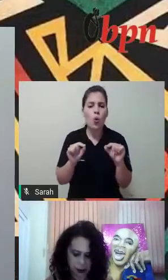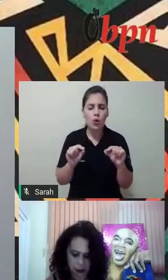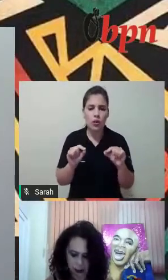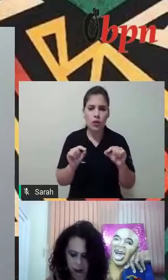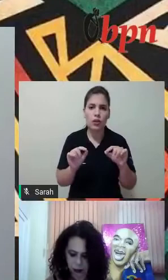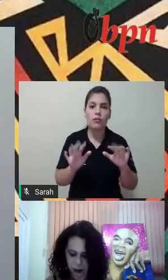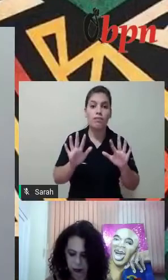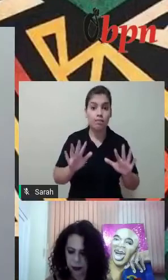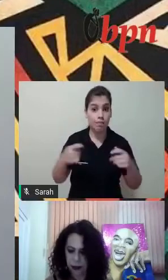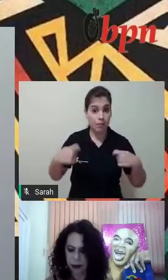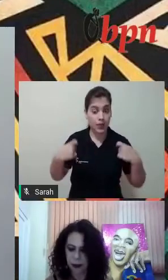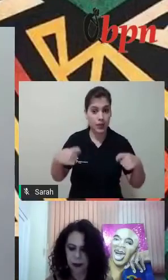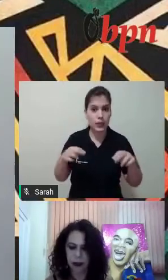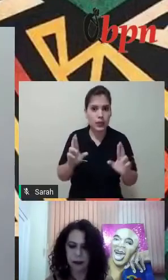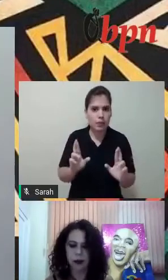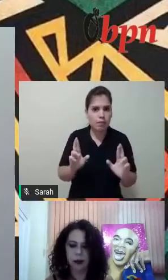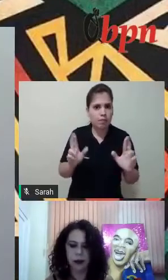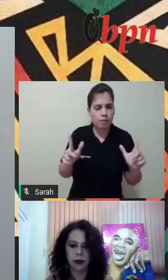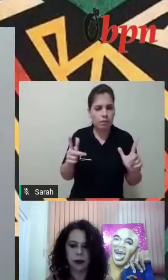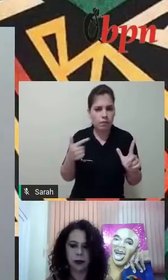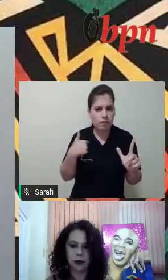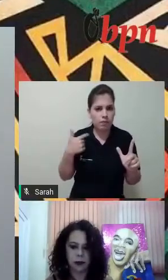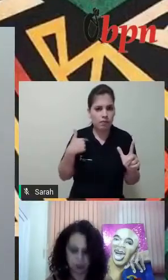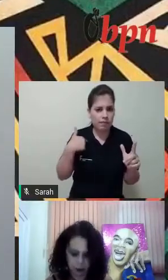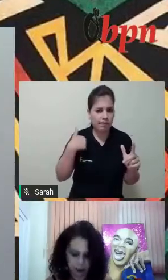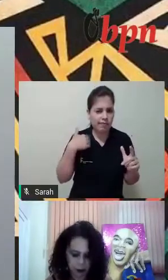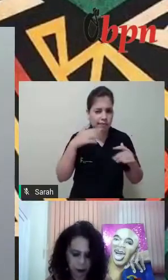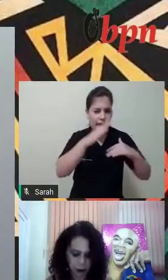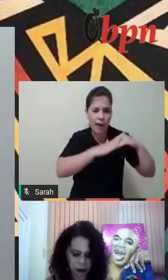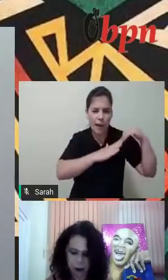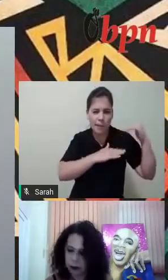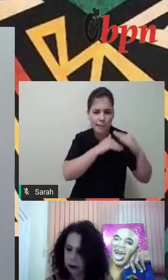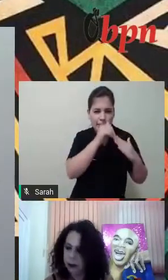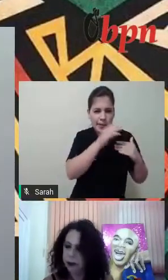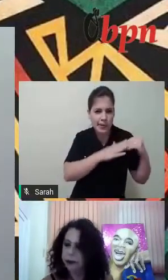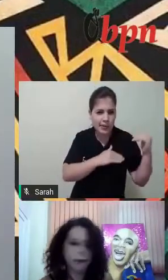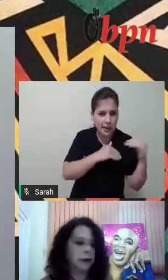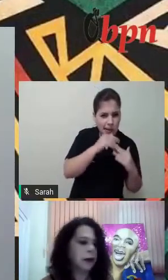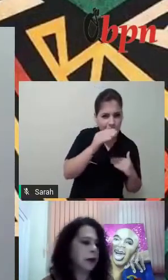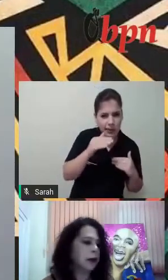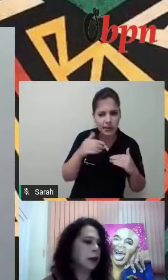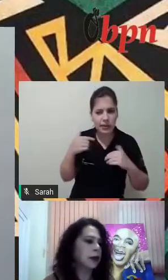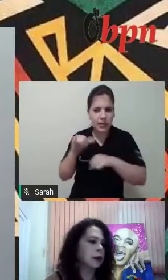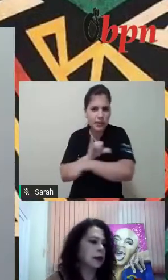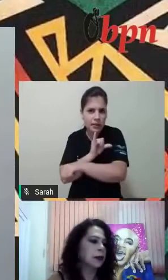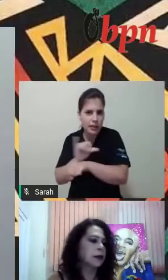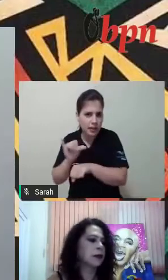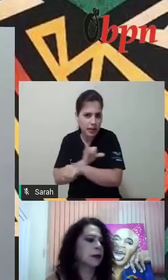a estratégia. E ele vai dizer que a tática